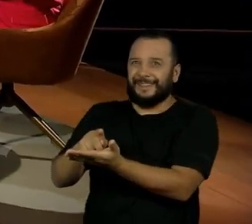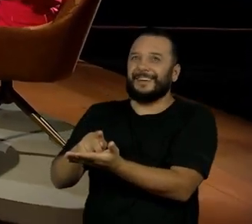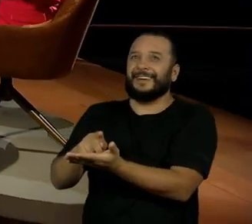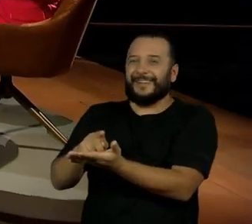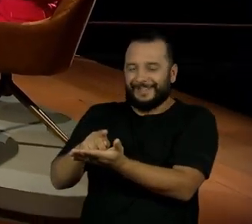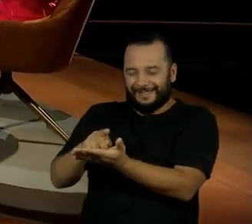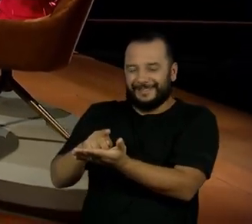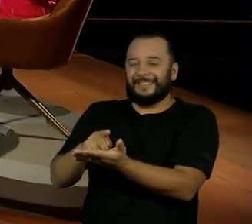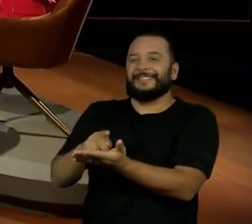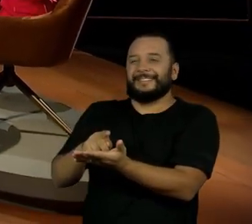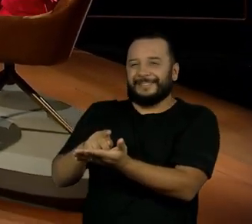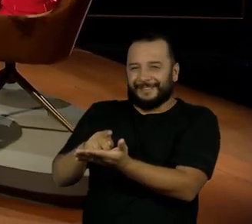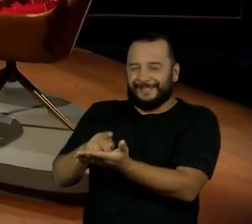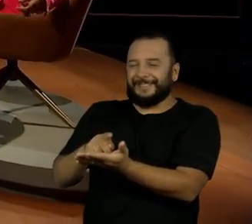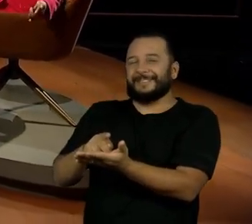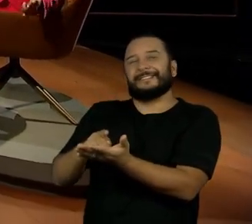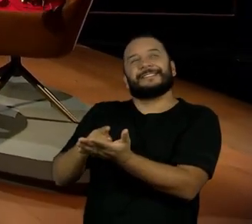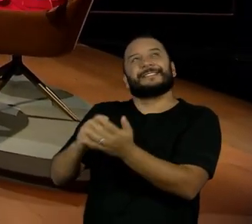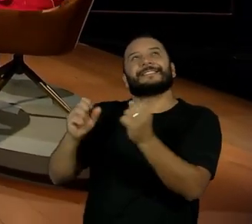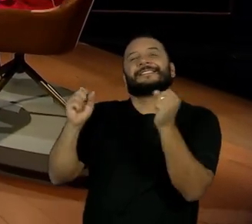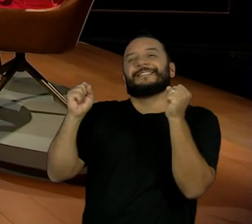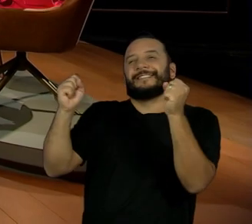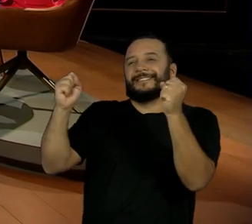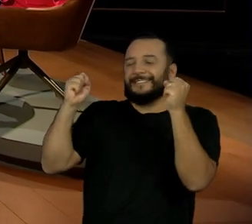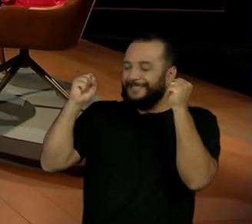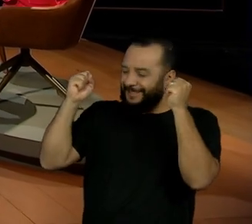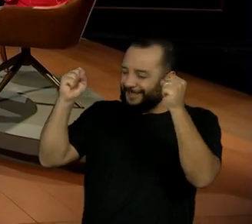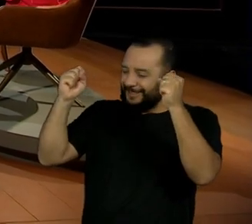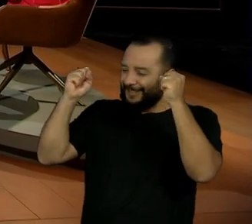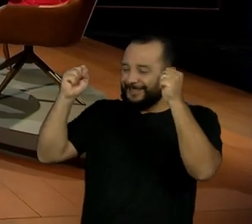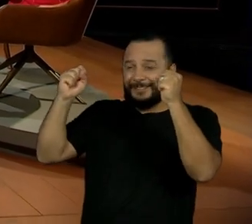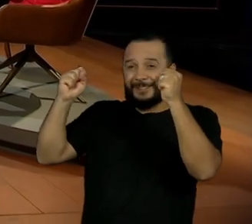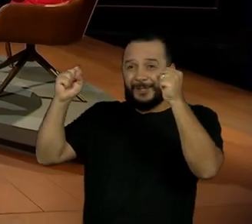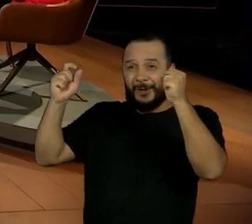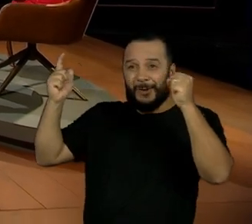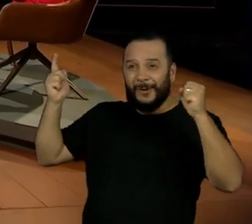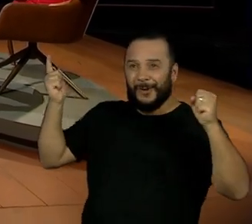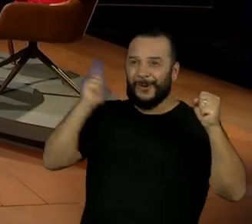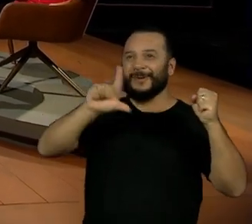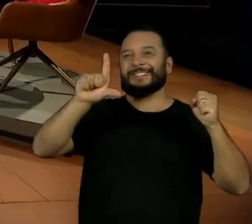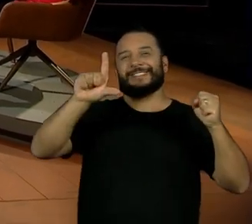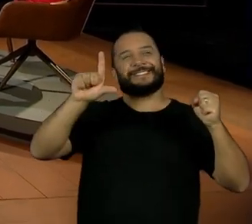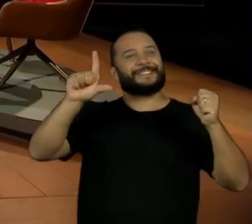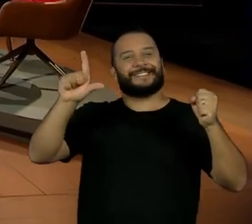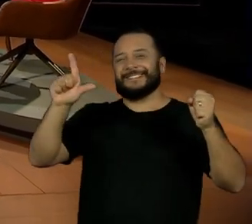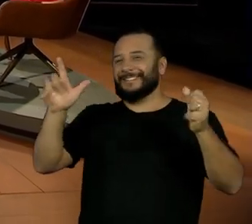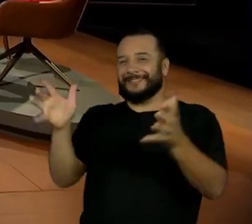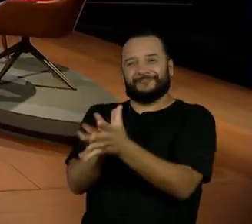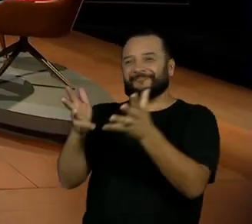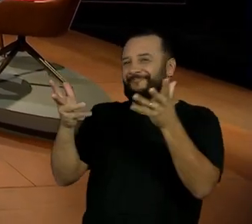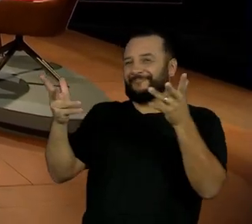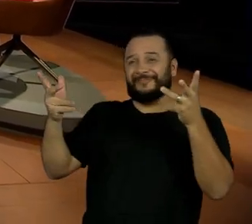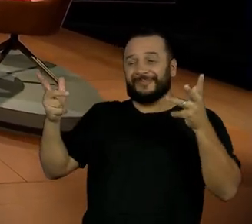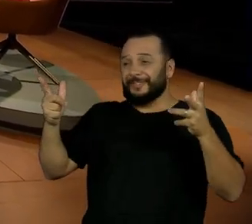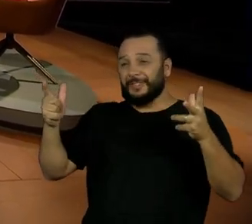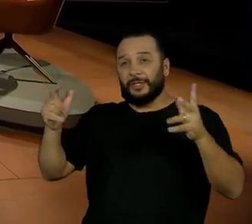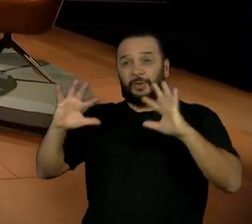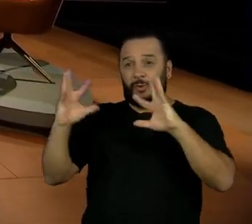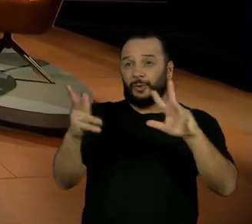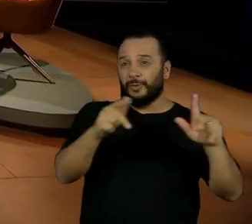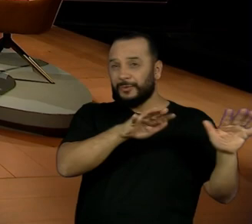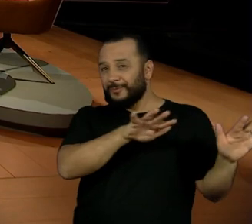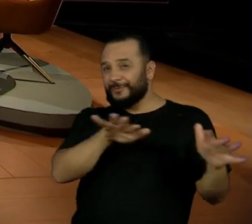Até que enfim é incrível Até que enfim todo mundo viu